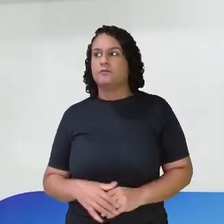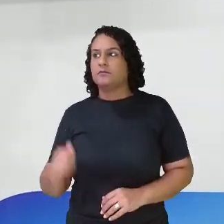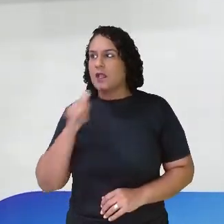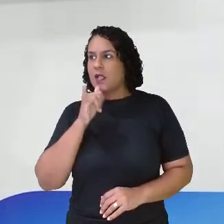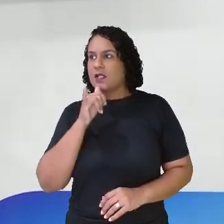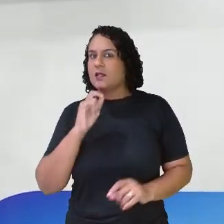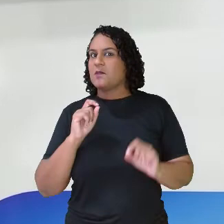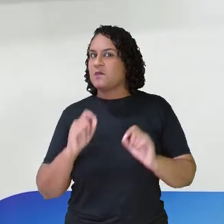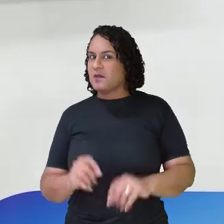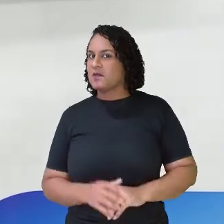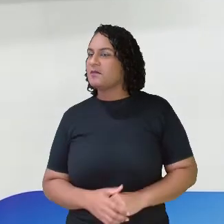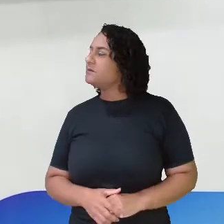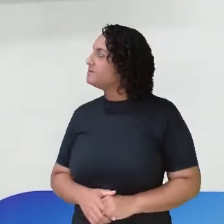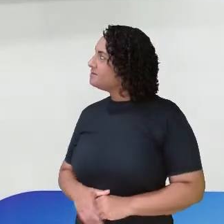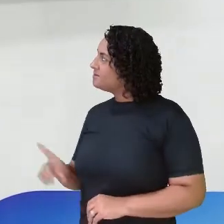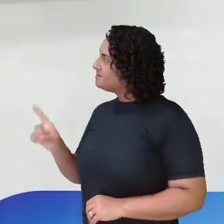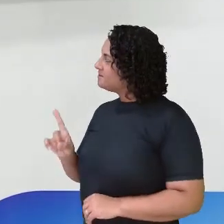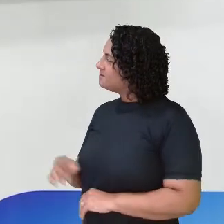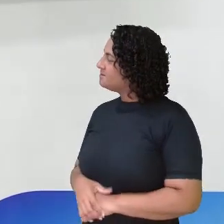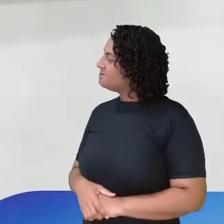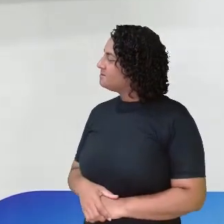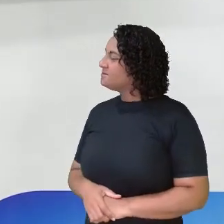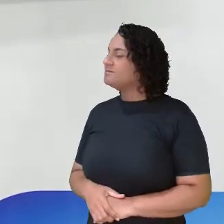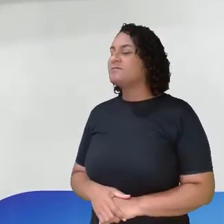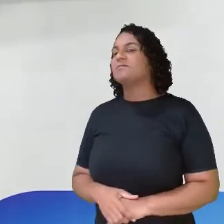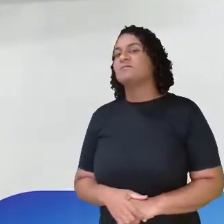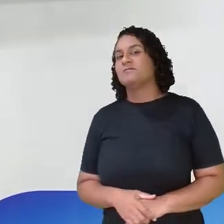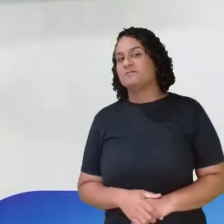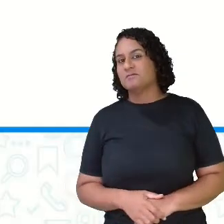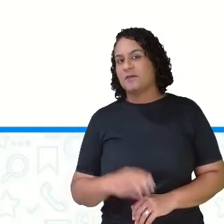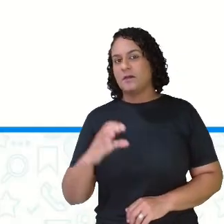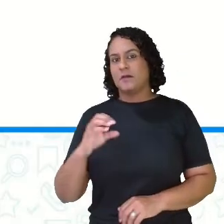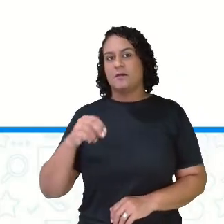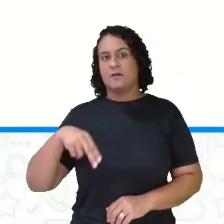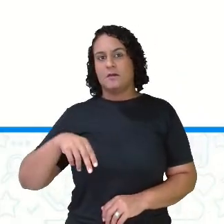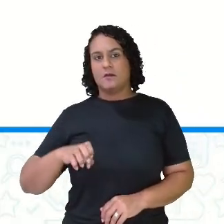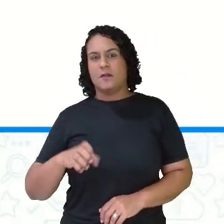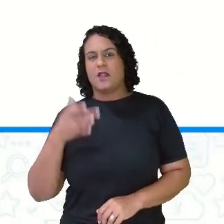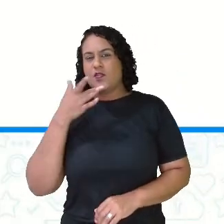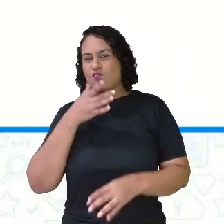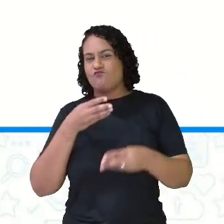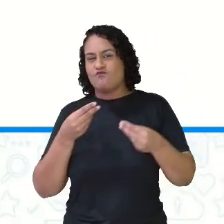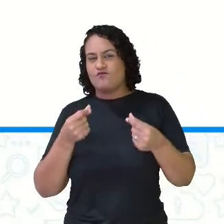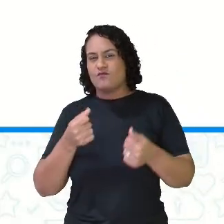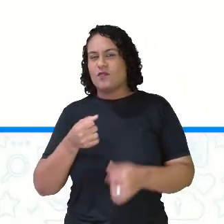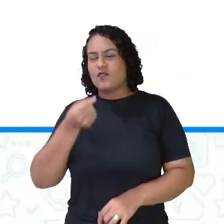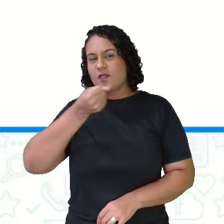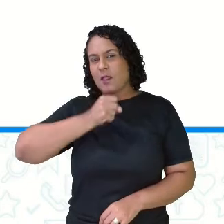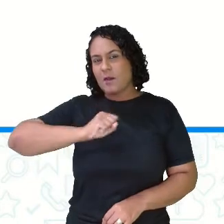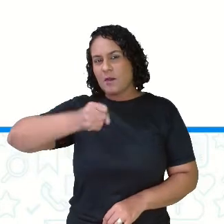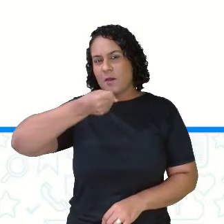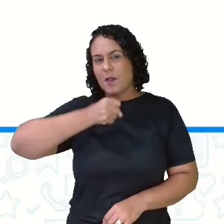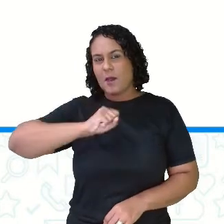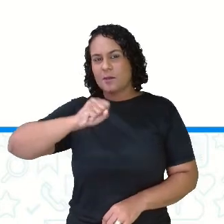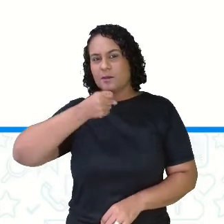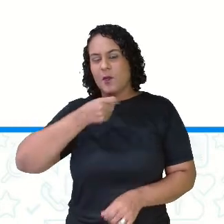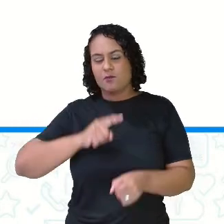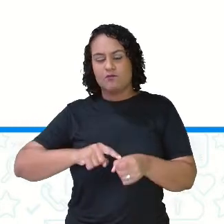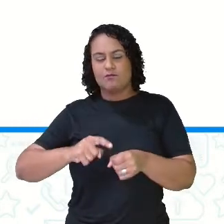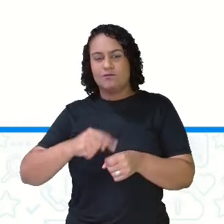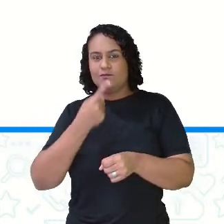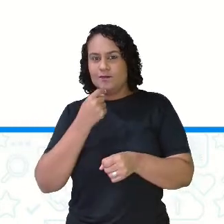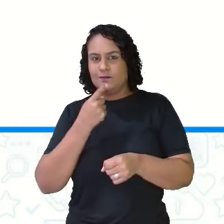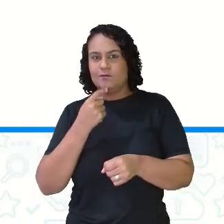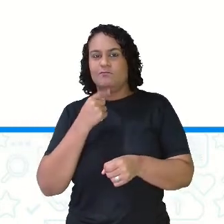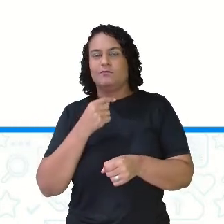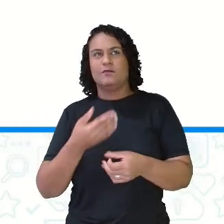claro de sólido geométrico. Olha ele aqui, o cone, ó. Olha que coisa gostosa. Esse sorvetinho de morango. Nesses dias